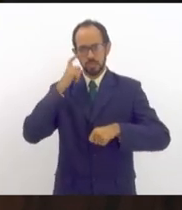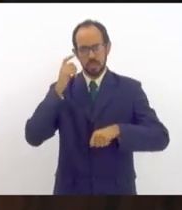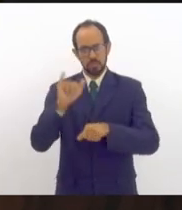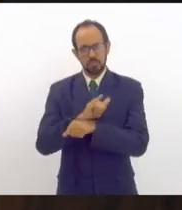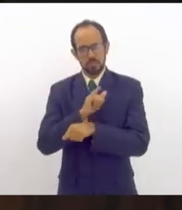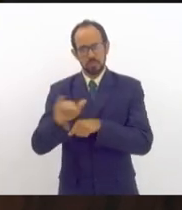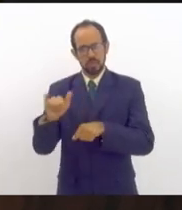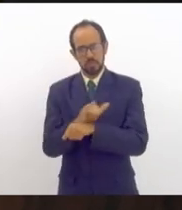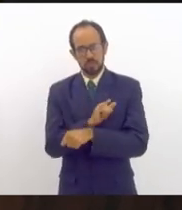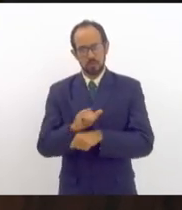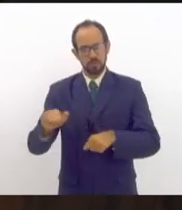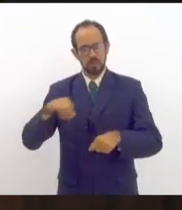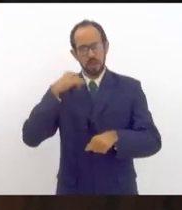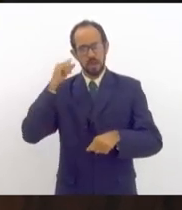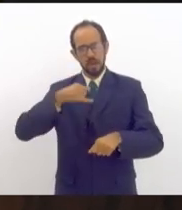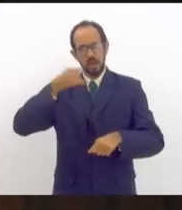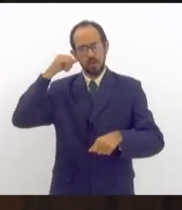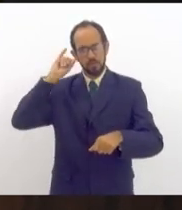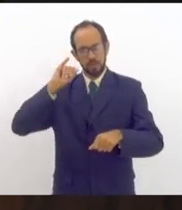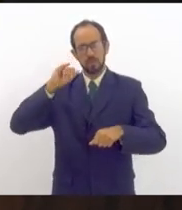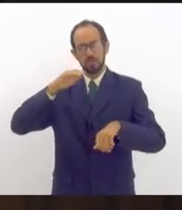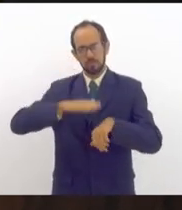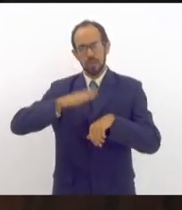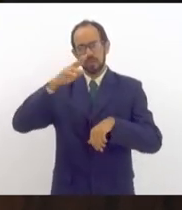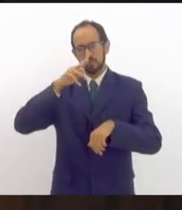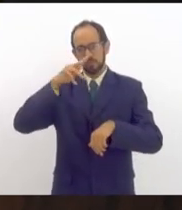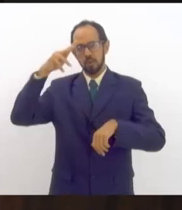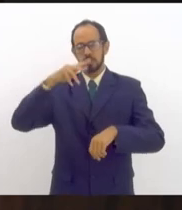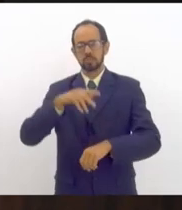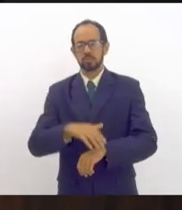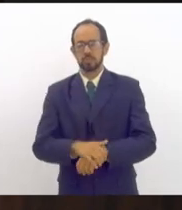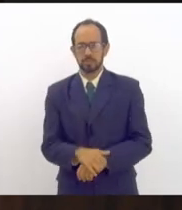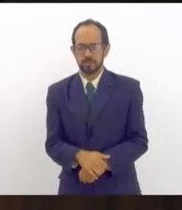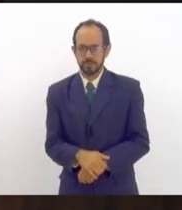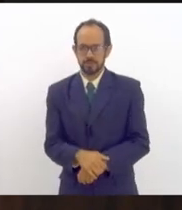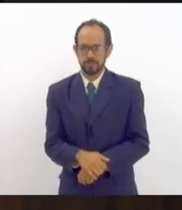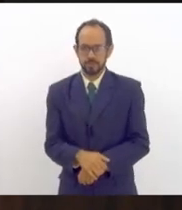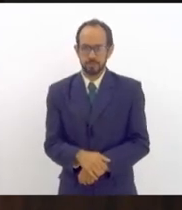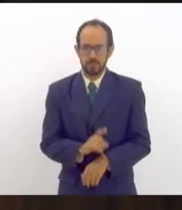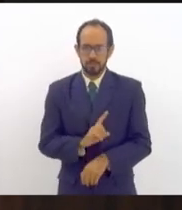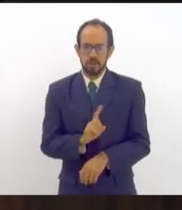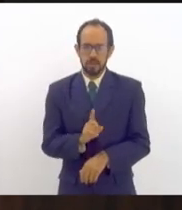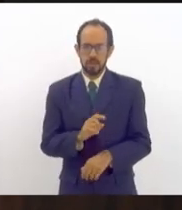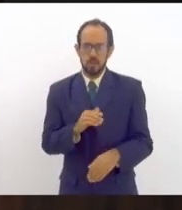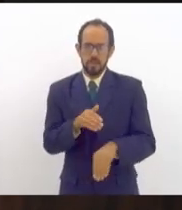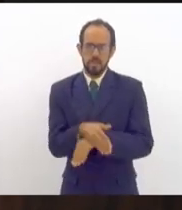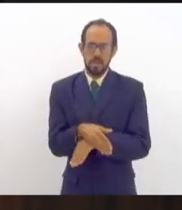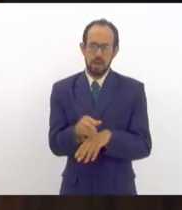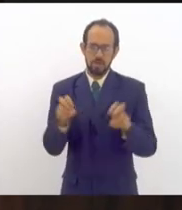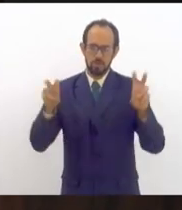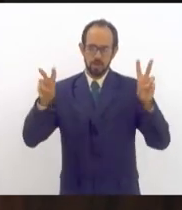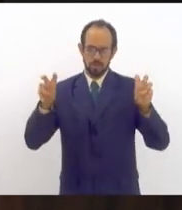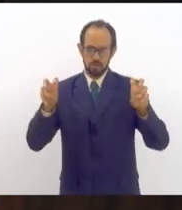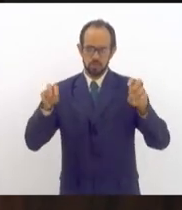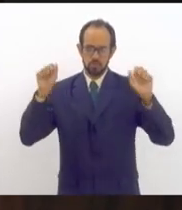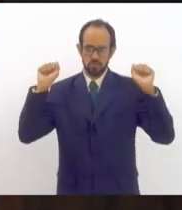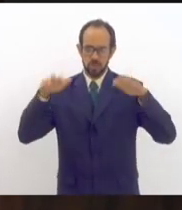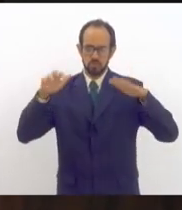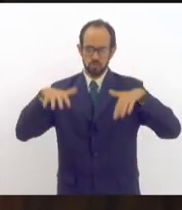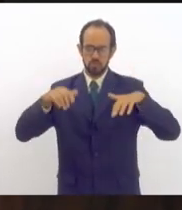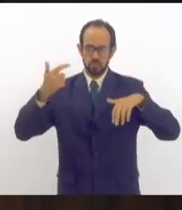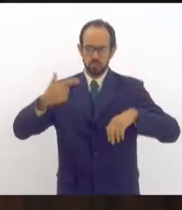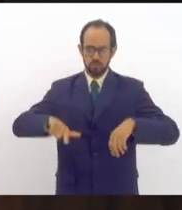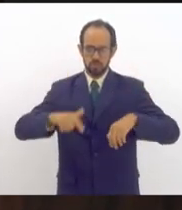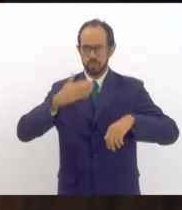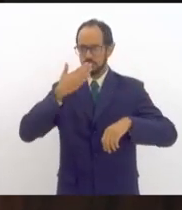estratégia de prevenção incisiva E aí para não entrar no assunto todo mundo da chuva de novo eu vou